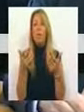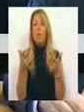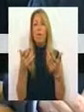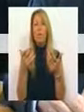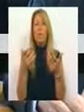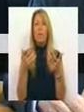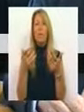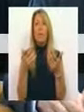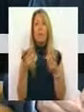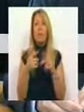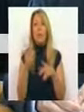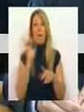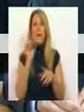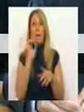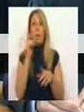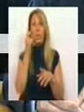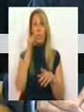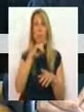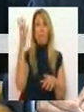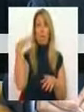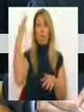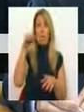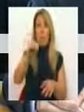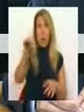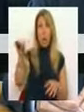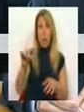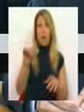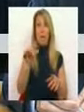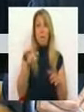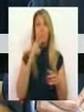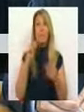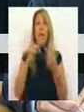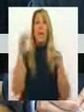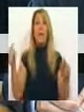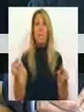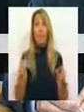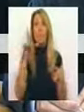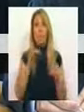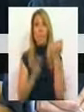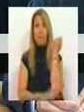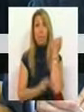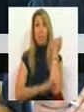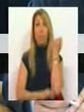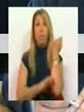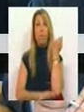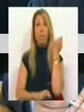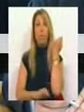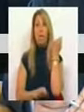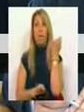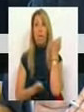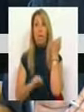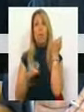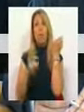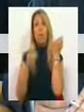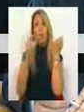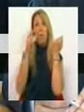que os eleitos locais, quer as câmaras municipais e sobretudo as juntas de freguesia, tenham aqui uma